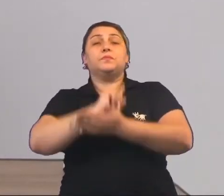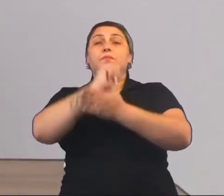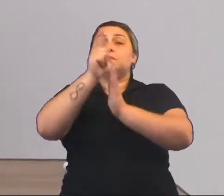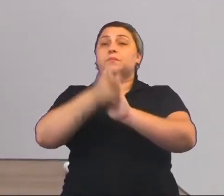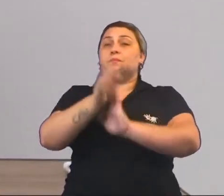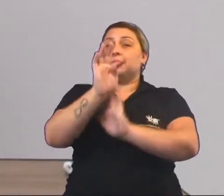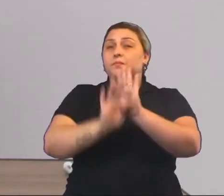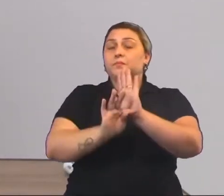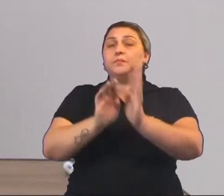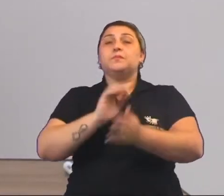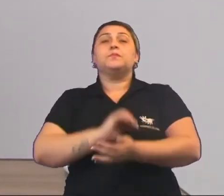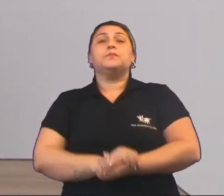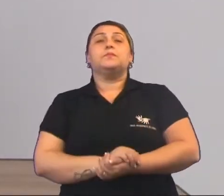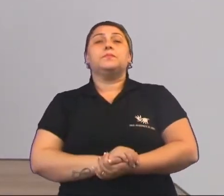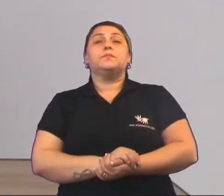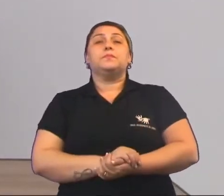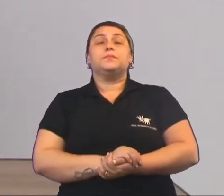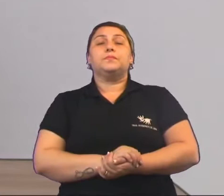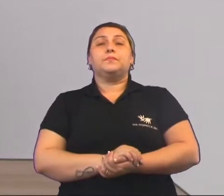de texto?